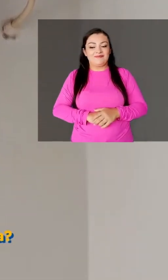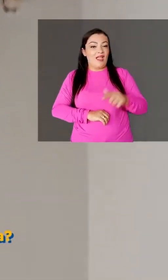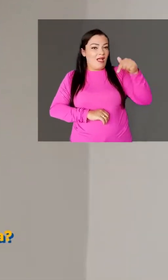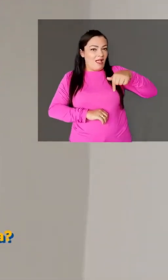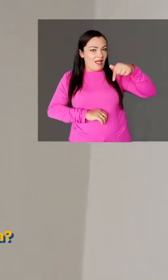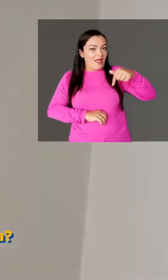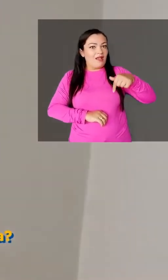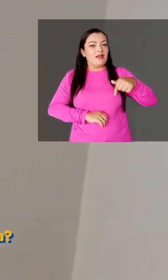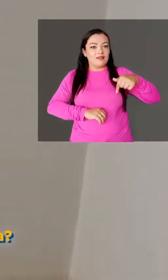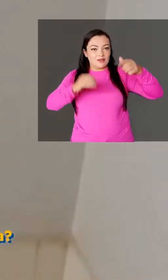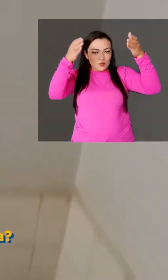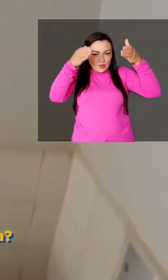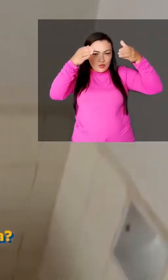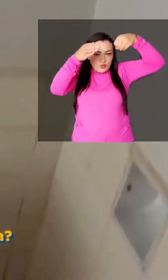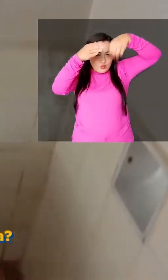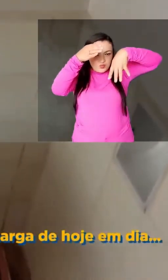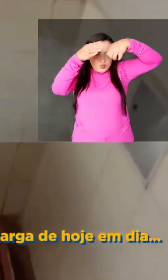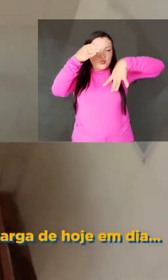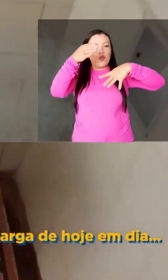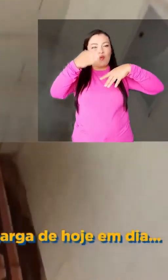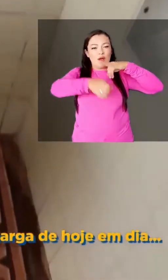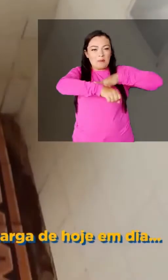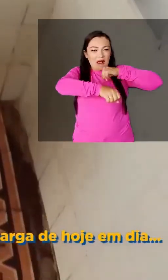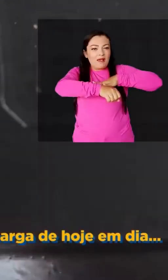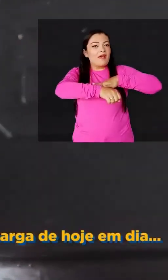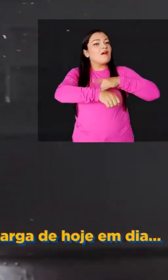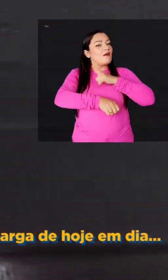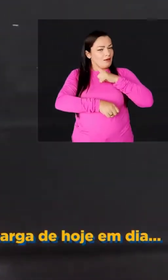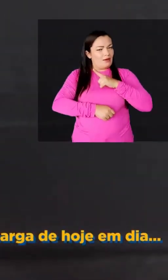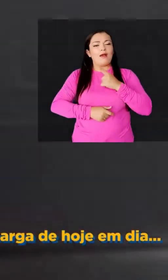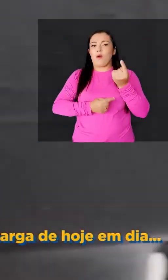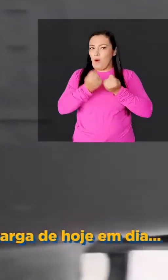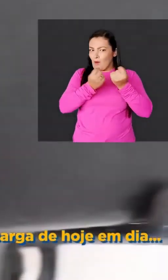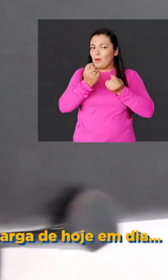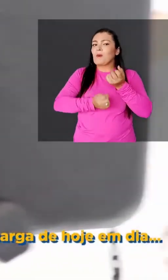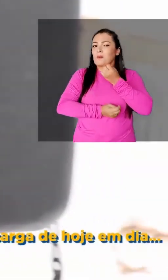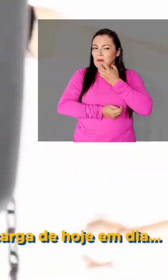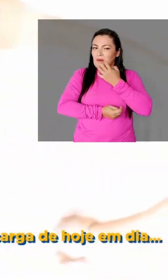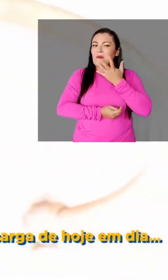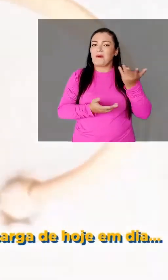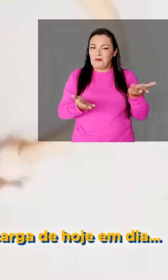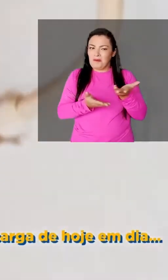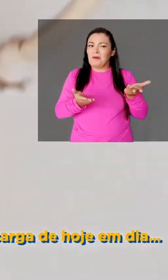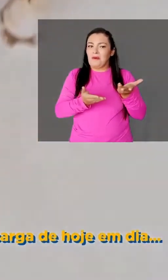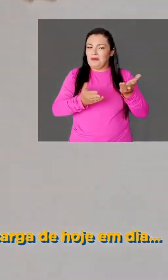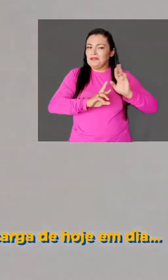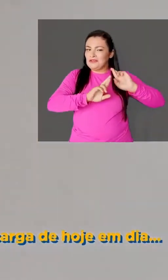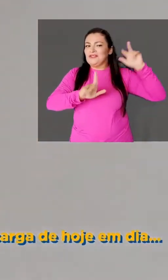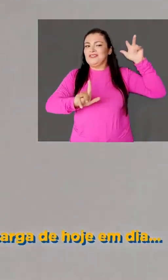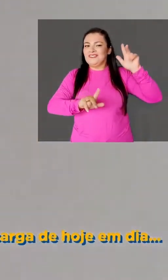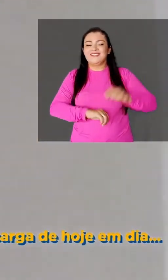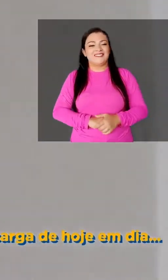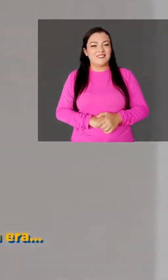esse reservatório de água para descarga? Certamente mais econômico do que muitas válvulas de descarga de hoje